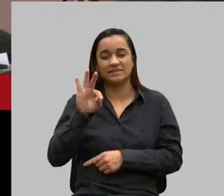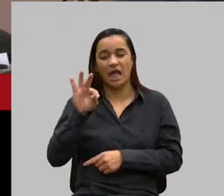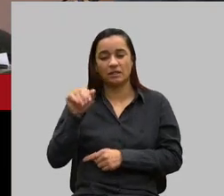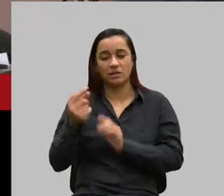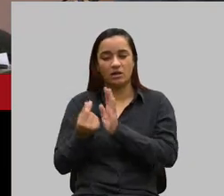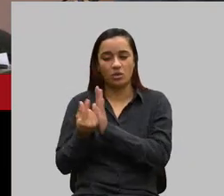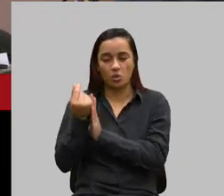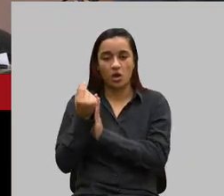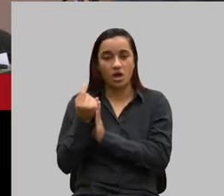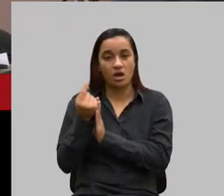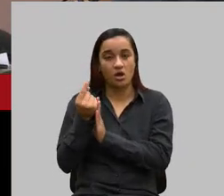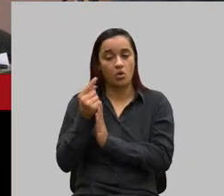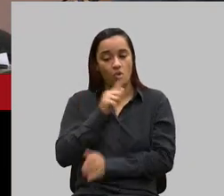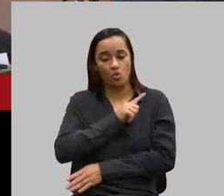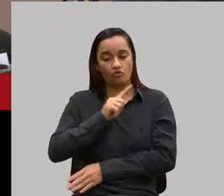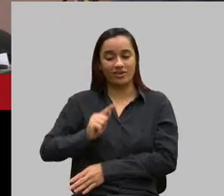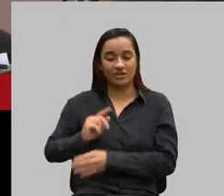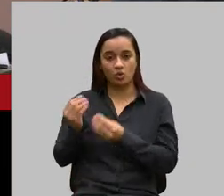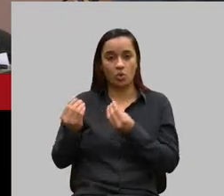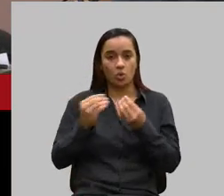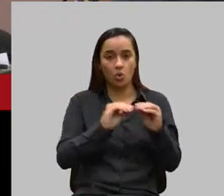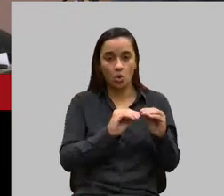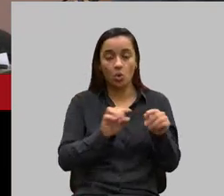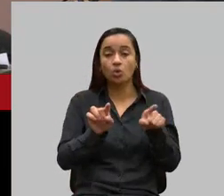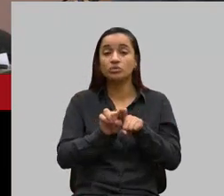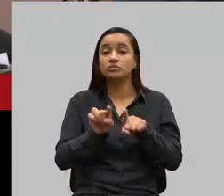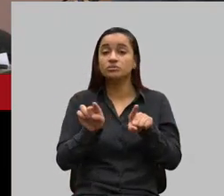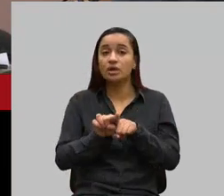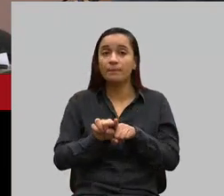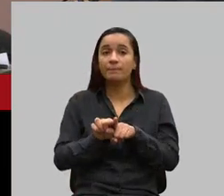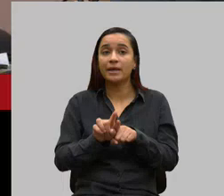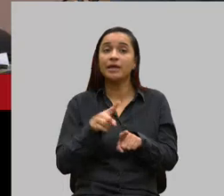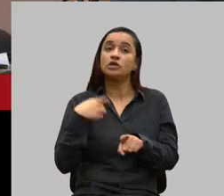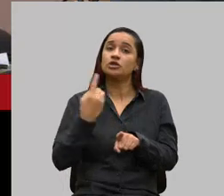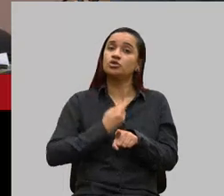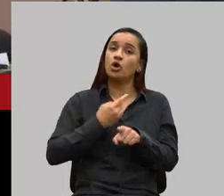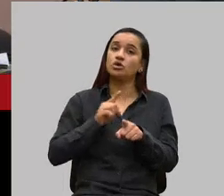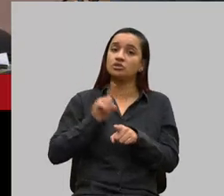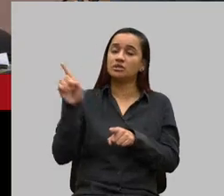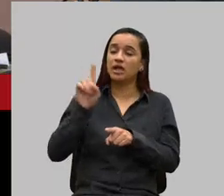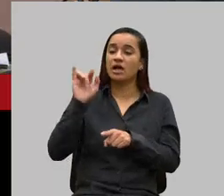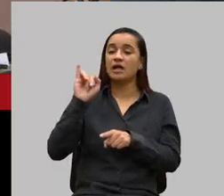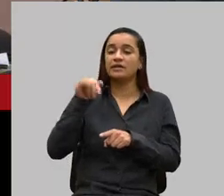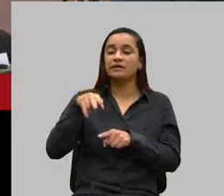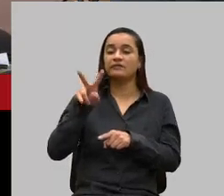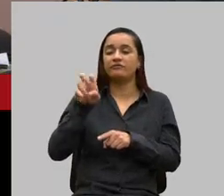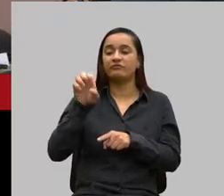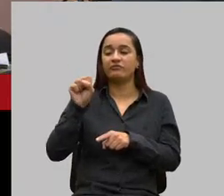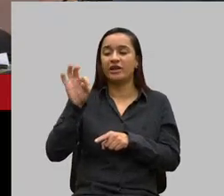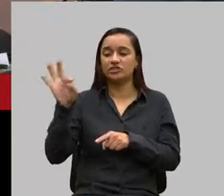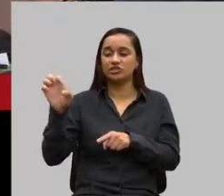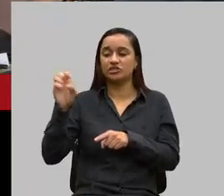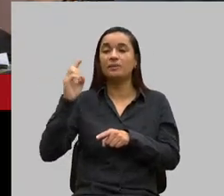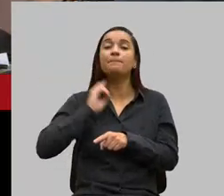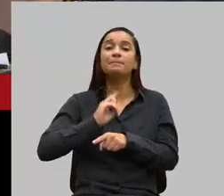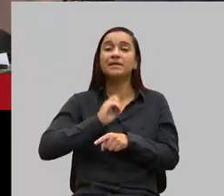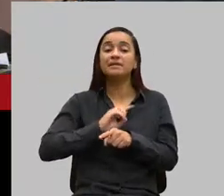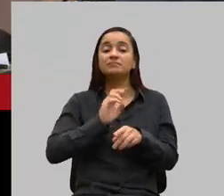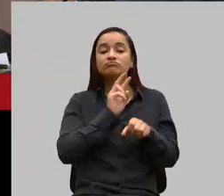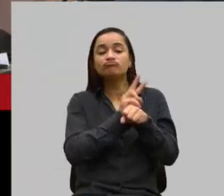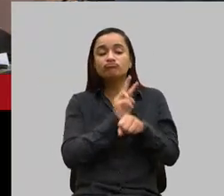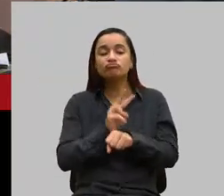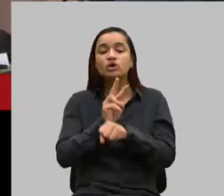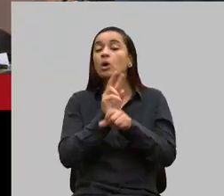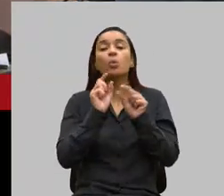que nós da secretaria de desenvolimento econômico da investe Minas estamos cumprindo é justamente ir